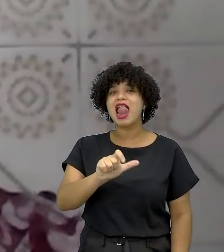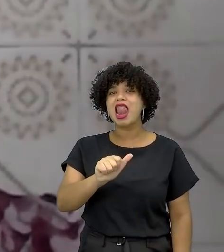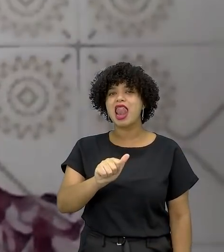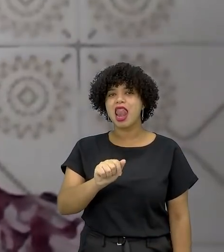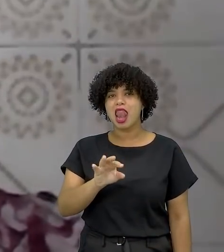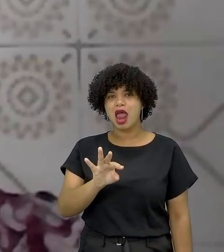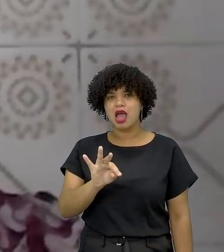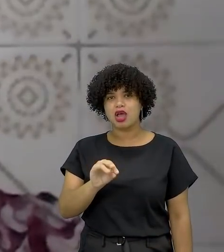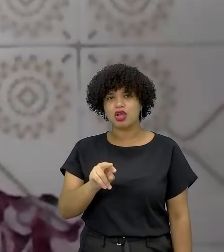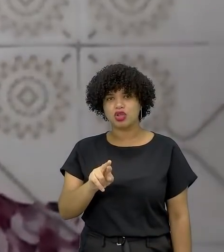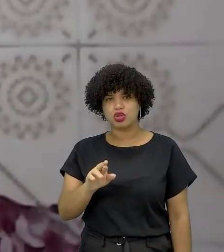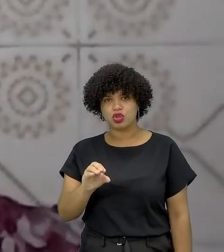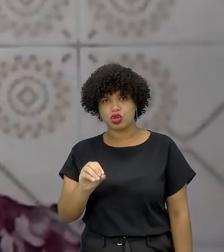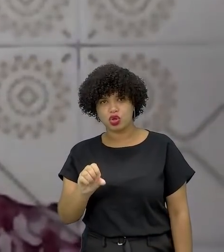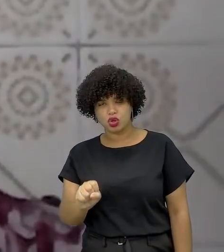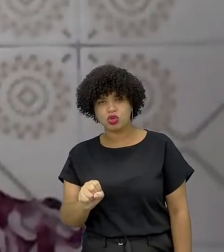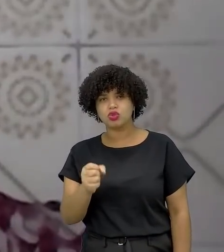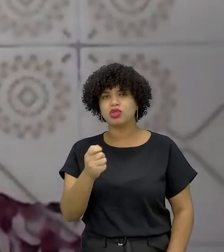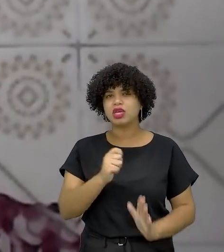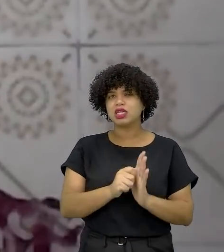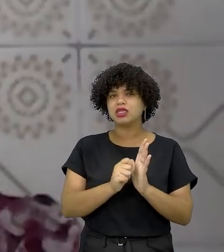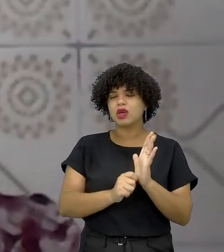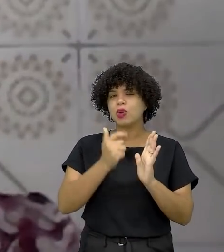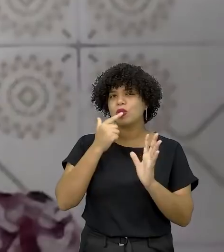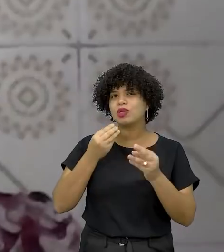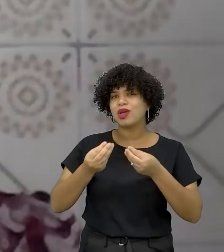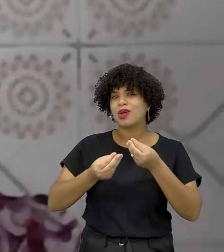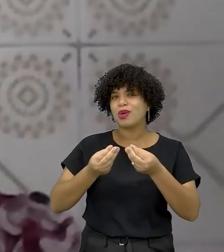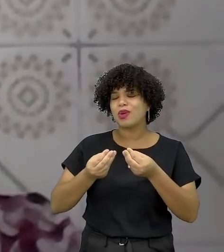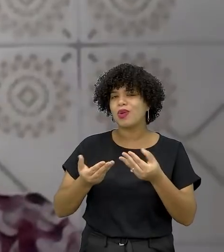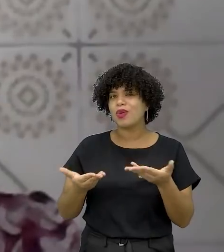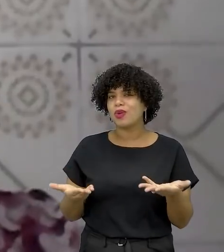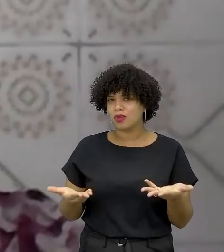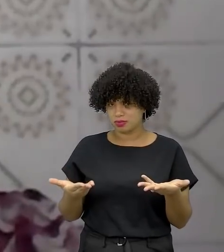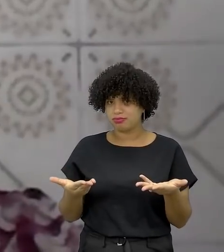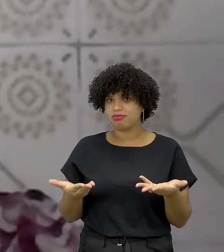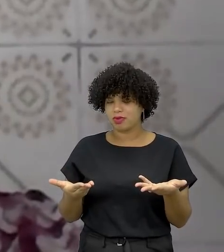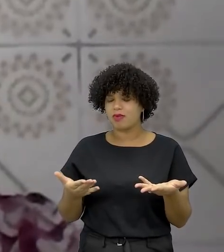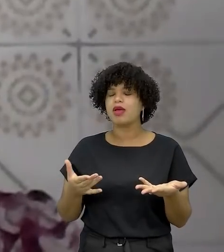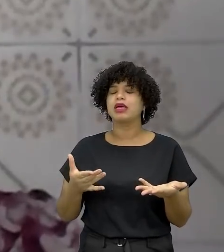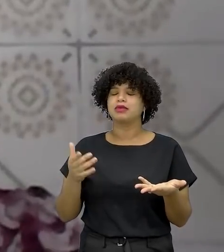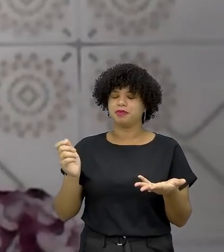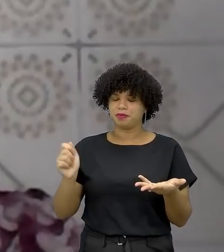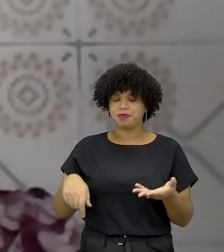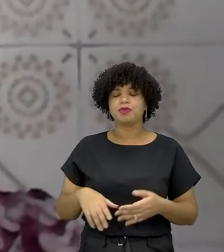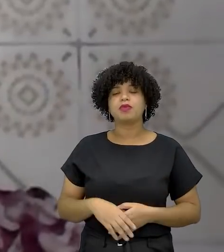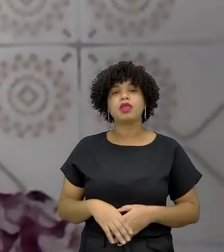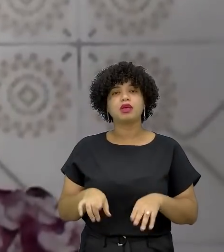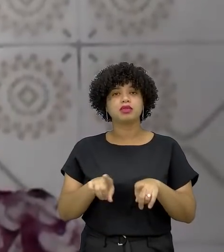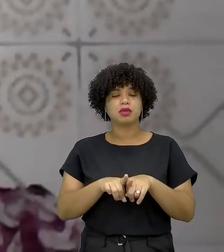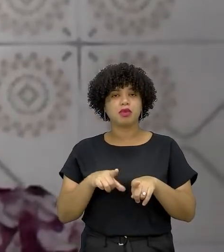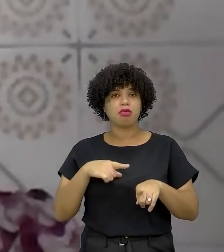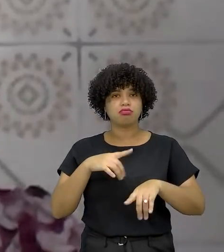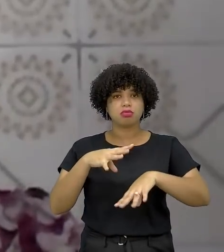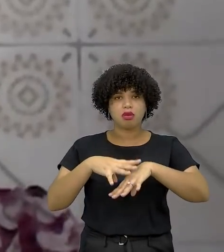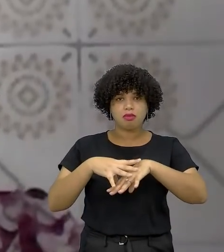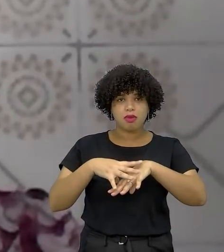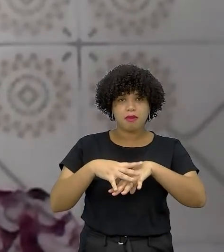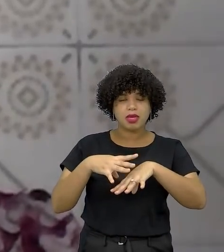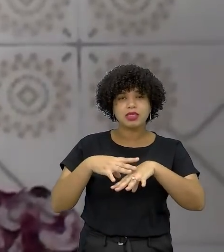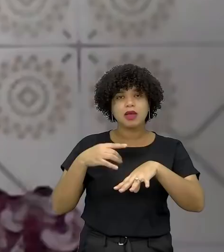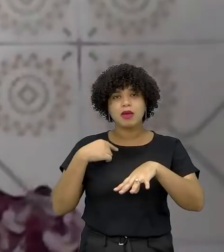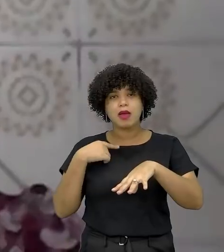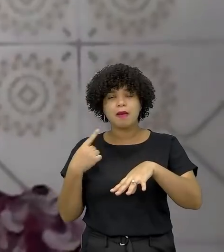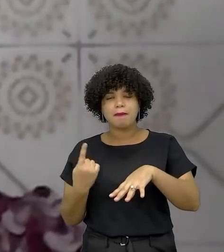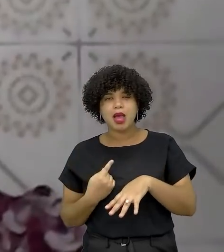como eu posso olhar para esses infográficos, para esses esquemas, e aí a nossa disciplina, ela traz interpretar